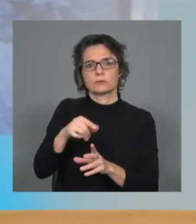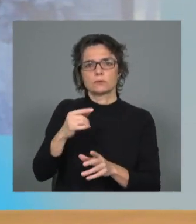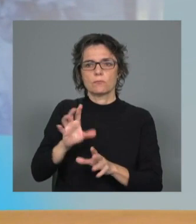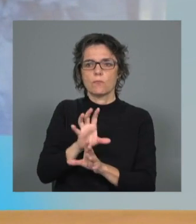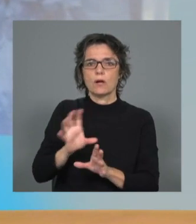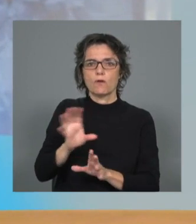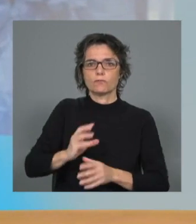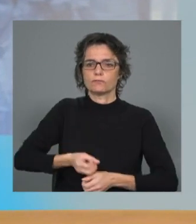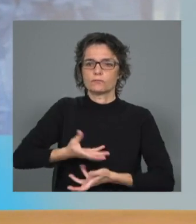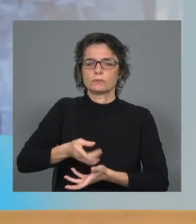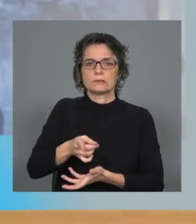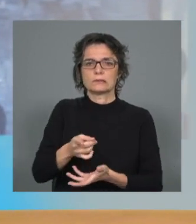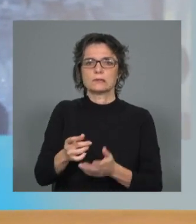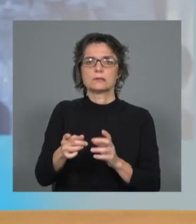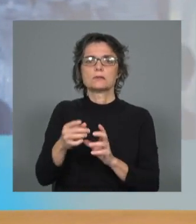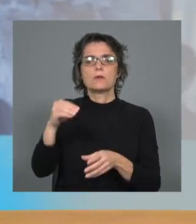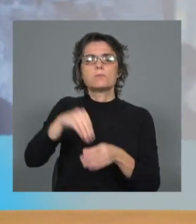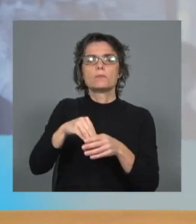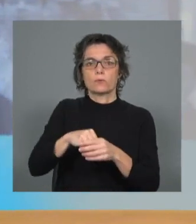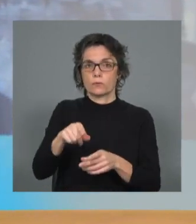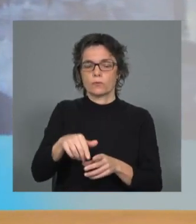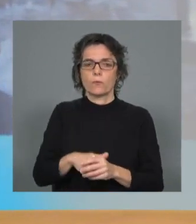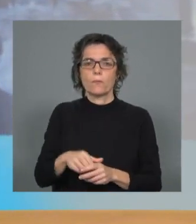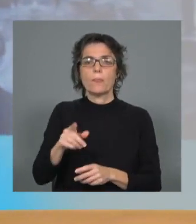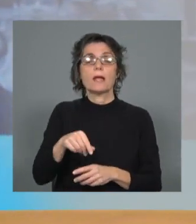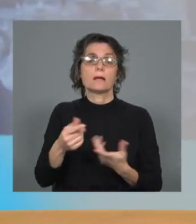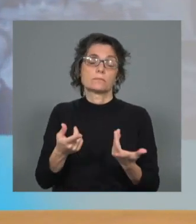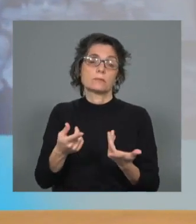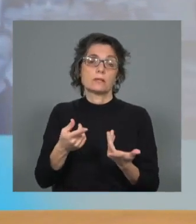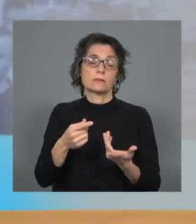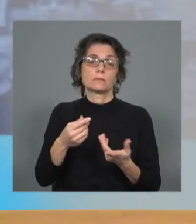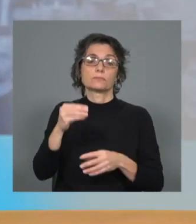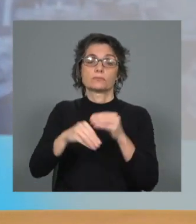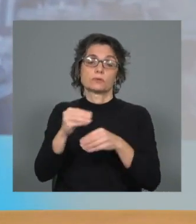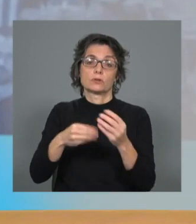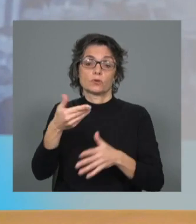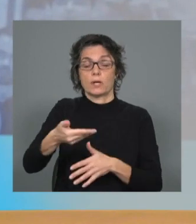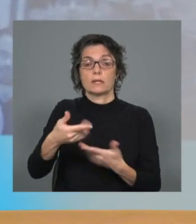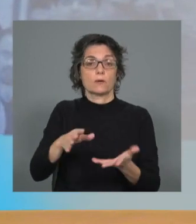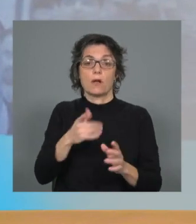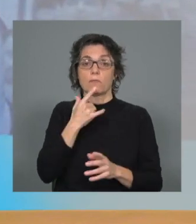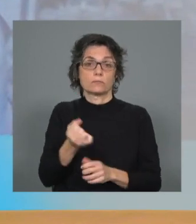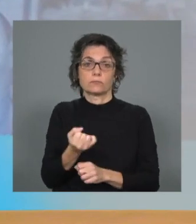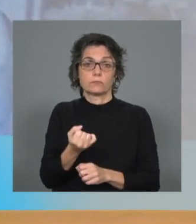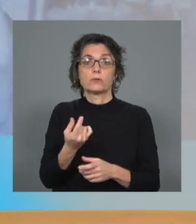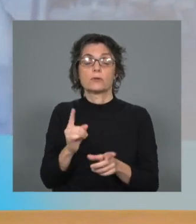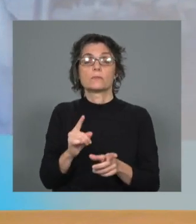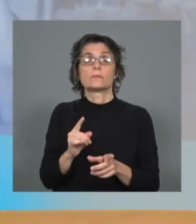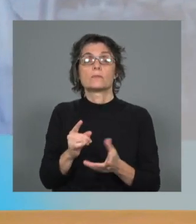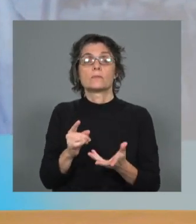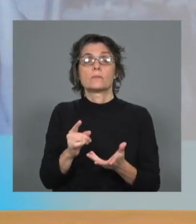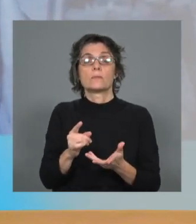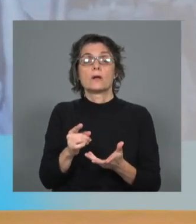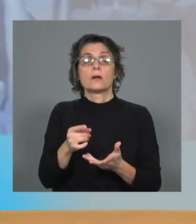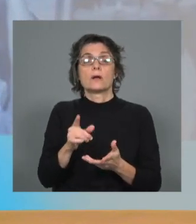ativamente nesse ato eleitoral. Para as legislativas não podemos fazê-lo. Fazemos assim um acompanhamento sério daquilo que